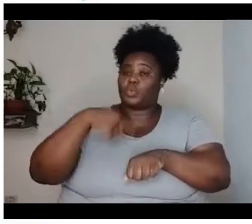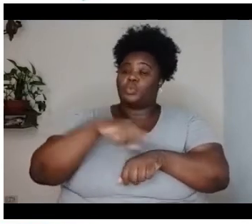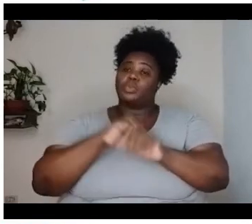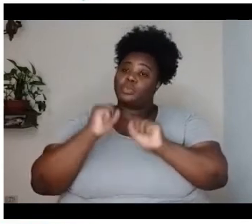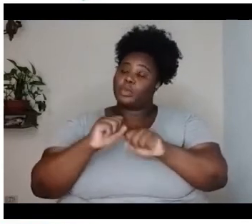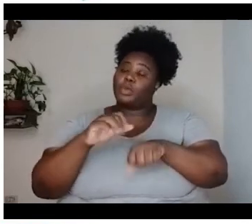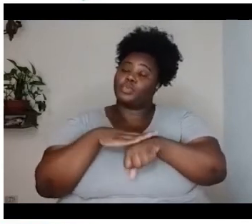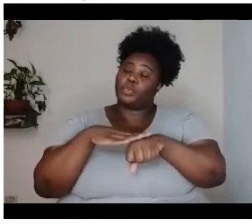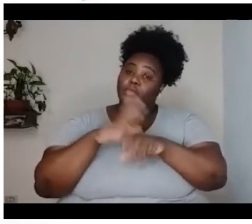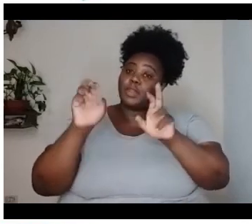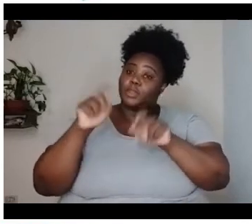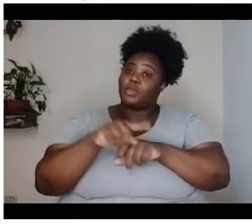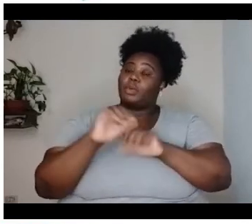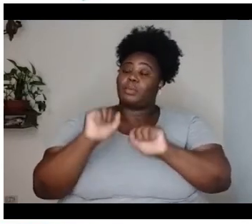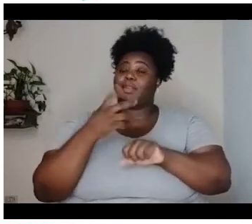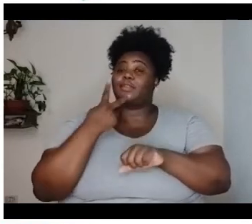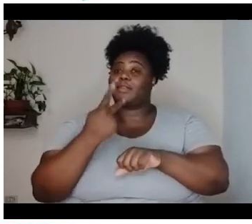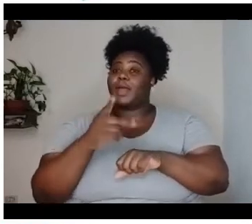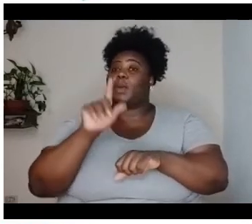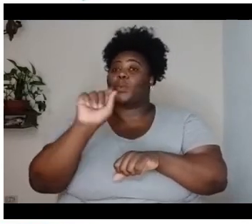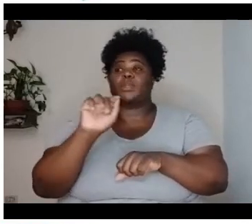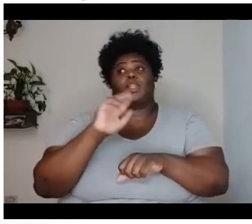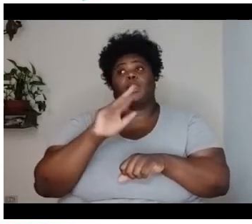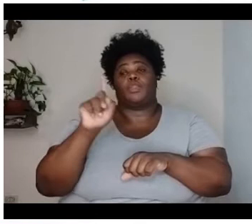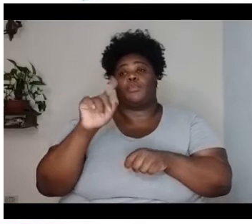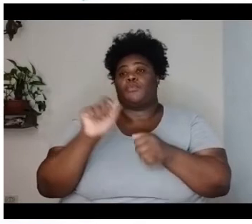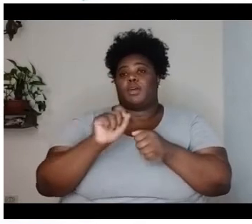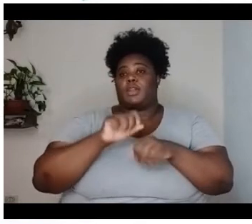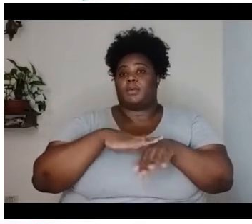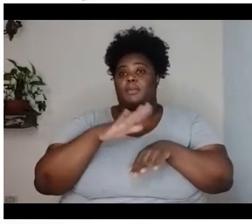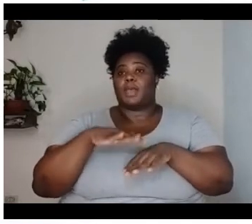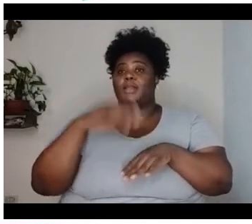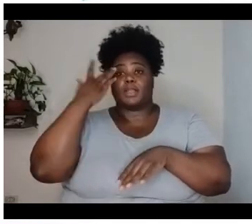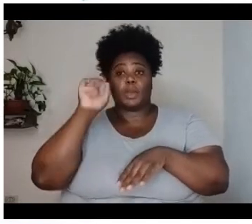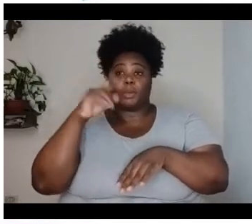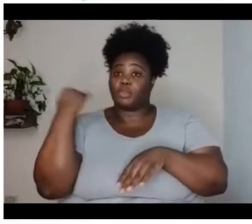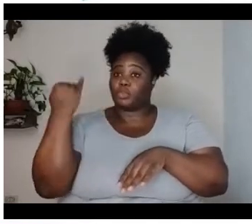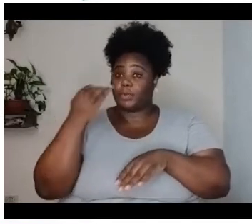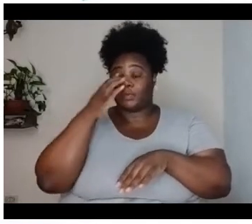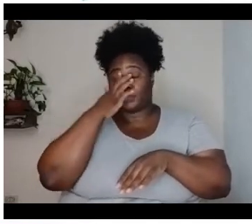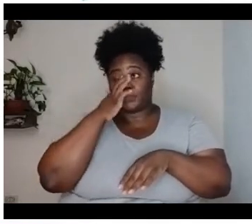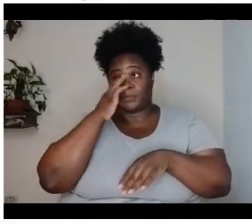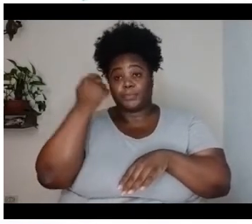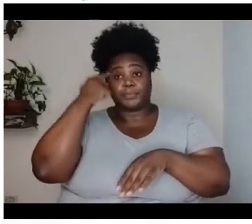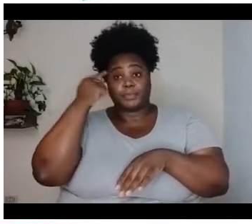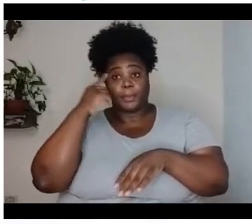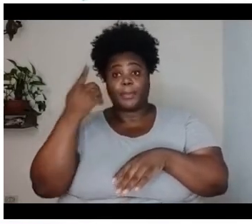erro, eu posso dizer o que eu não faria mais. Eu acho importante e eu penso assim